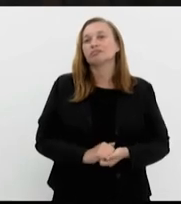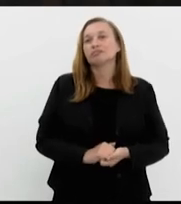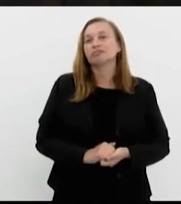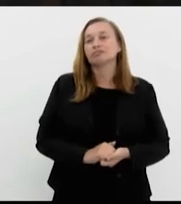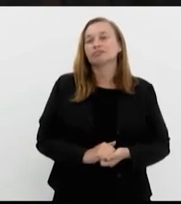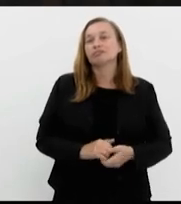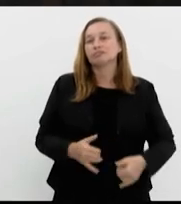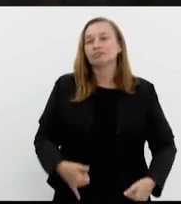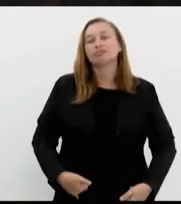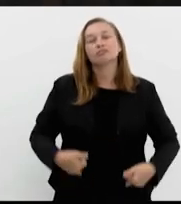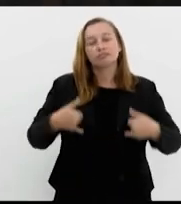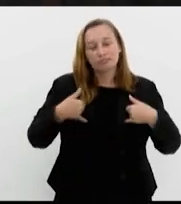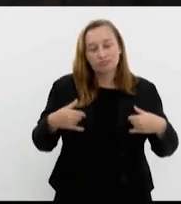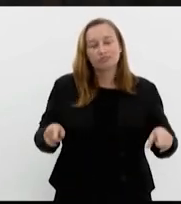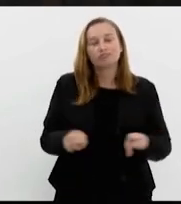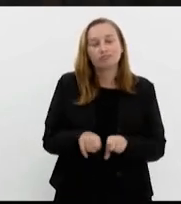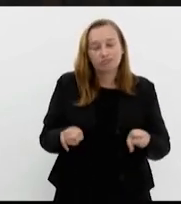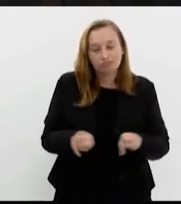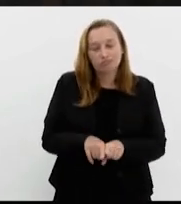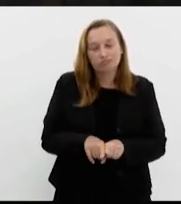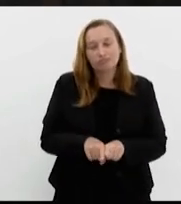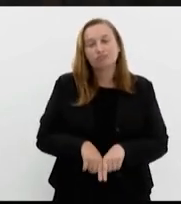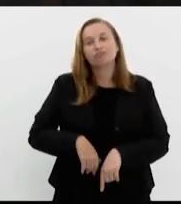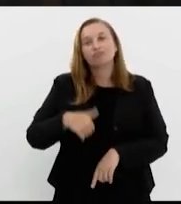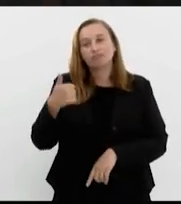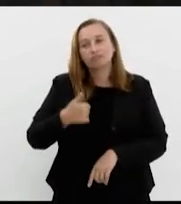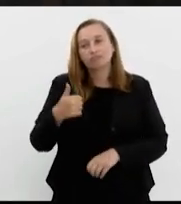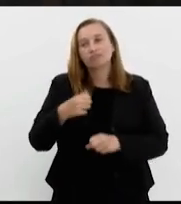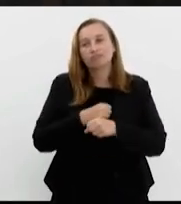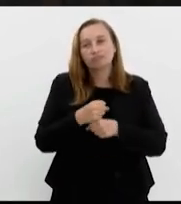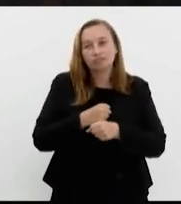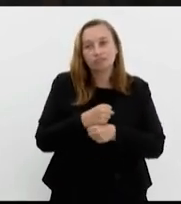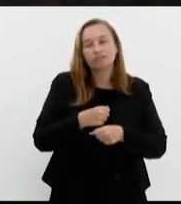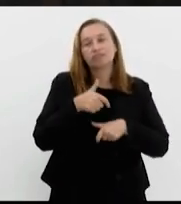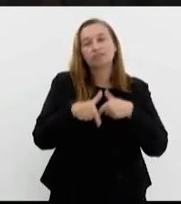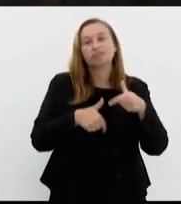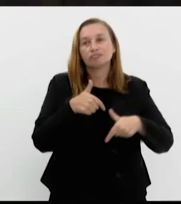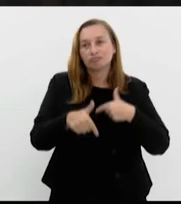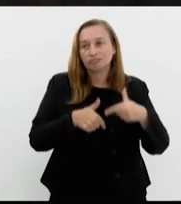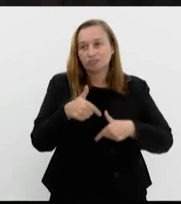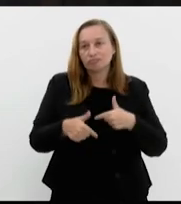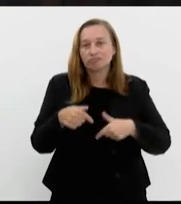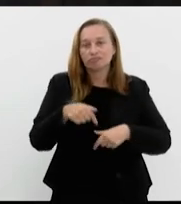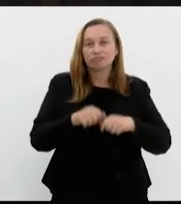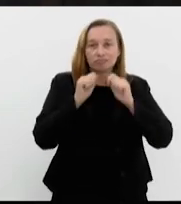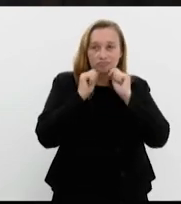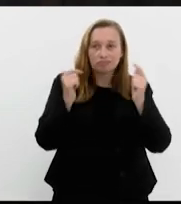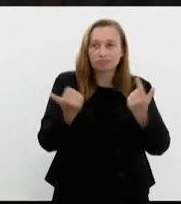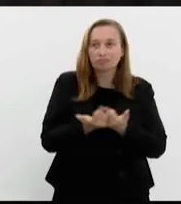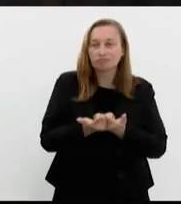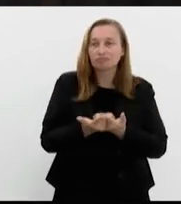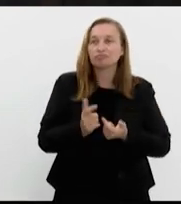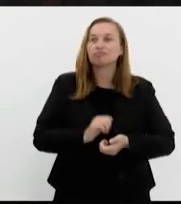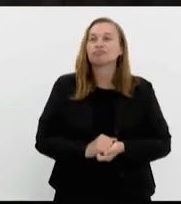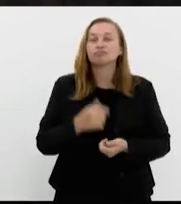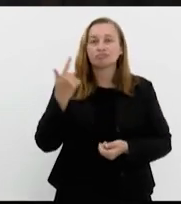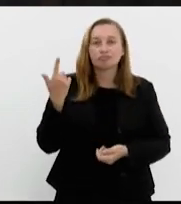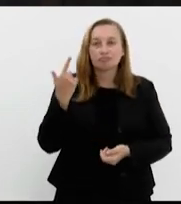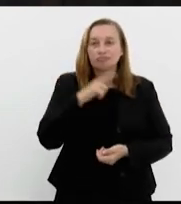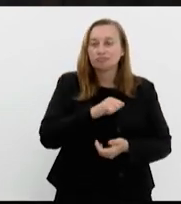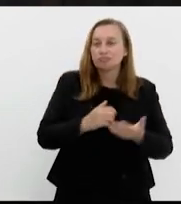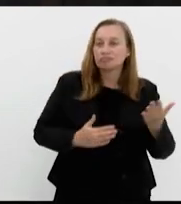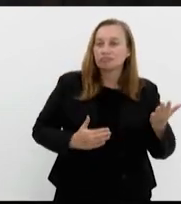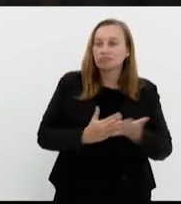um orgulho também que, nesse primeiro ano de trabalho aqui na Alerj, nós conseguimos